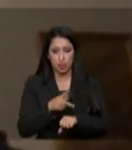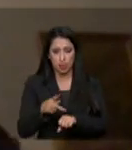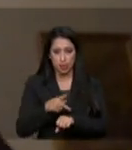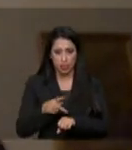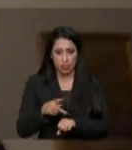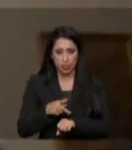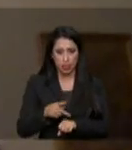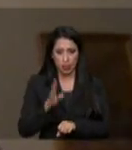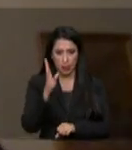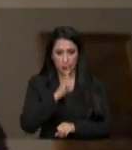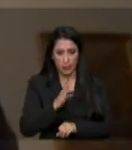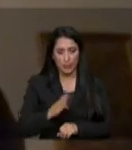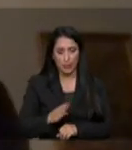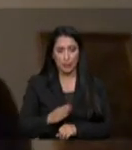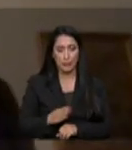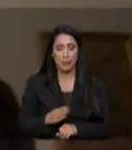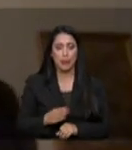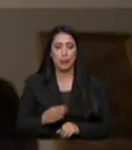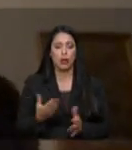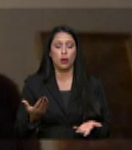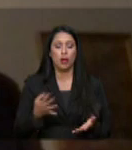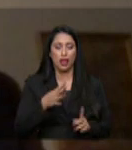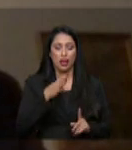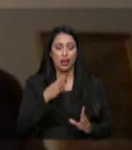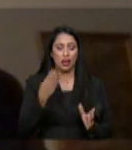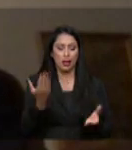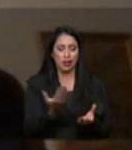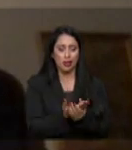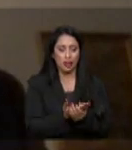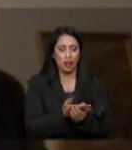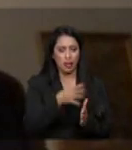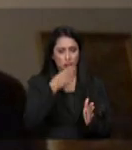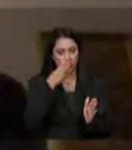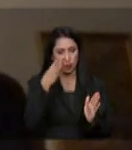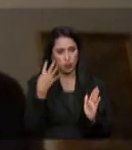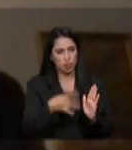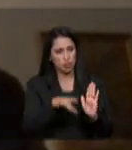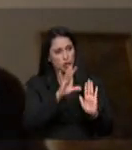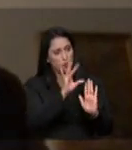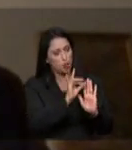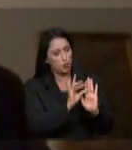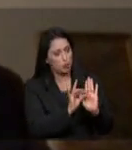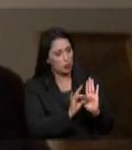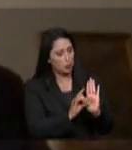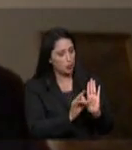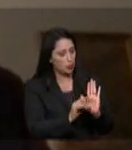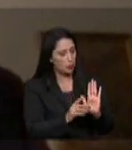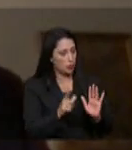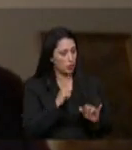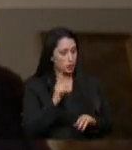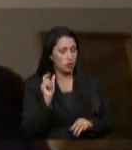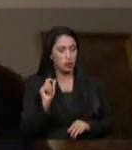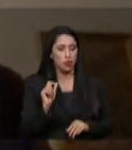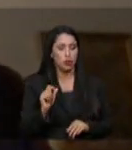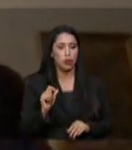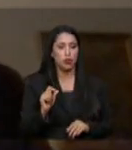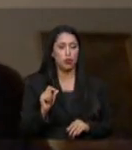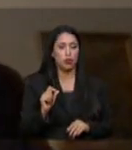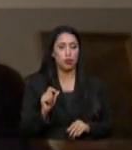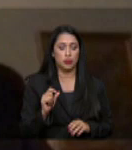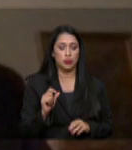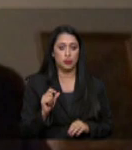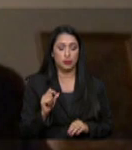e a peça acusatória traz a descrição de condutas que estariam